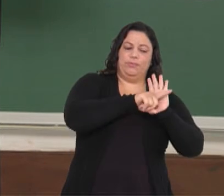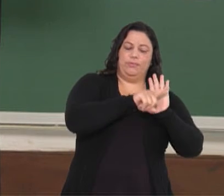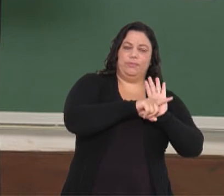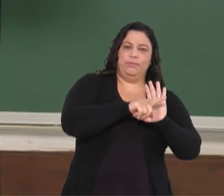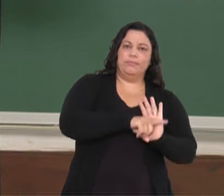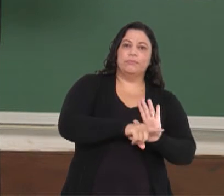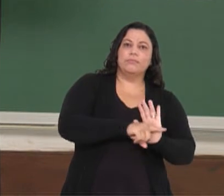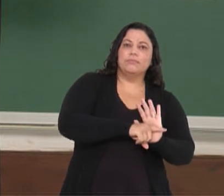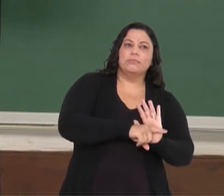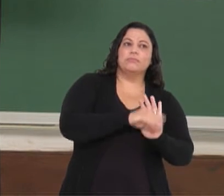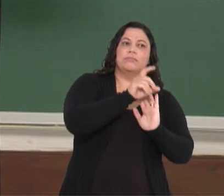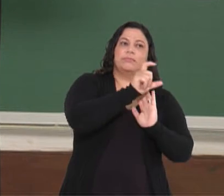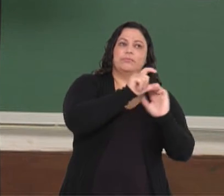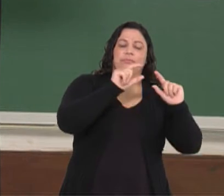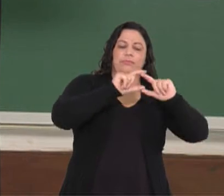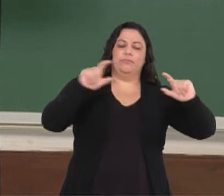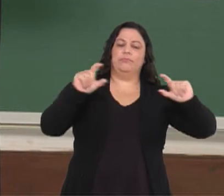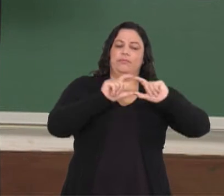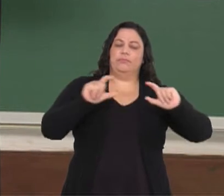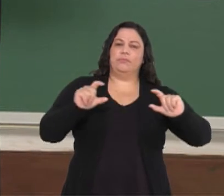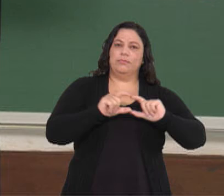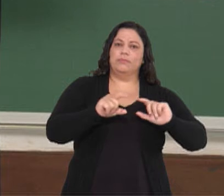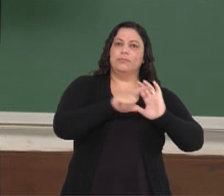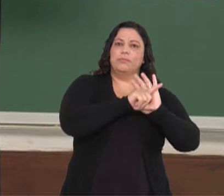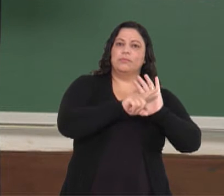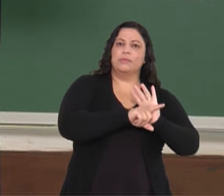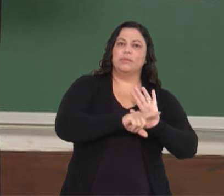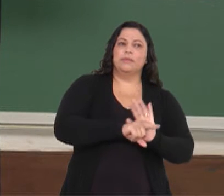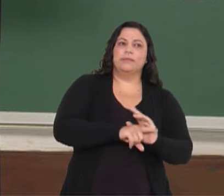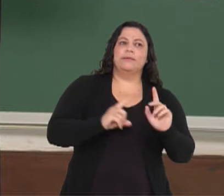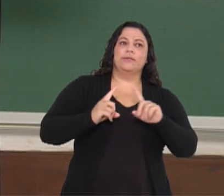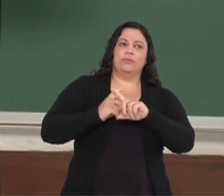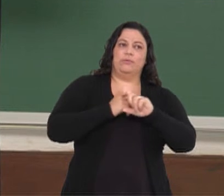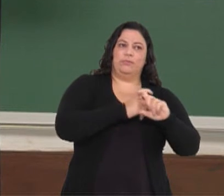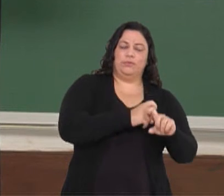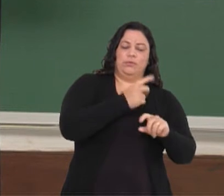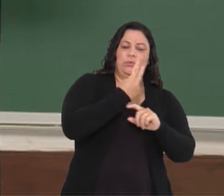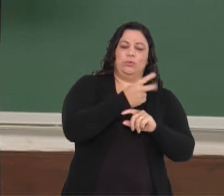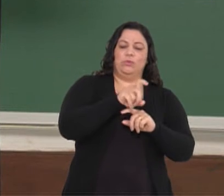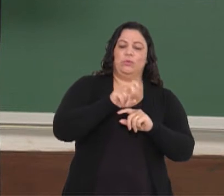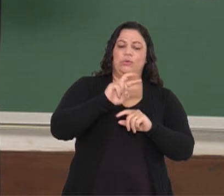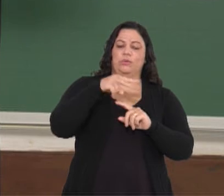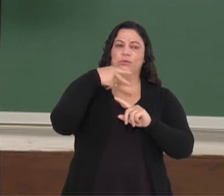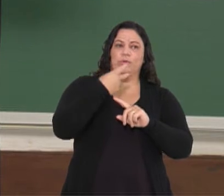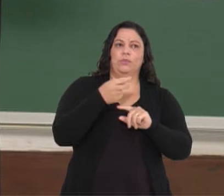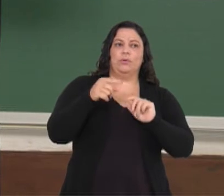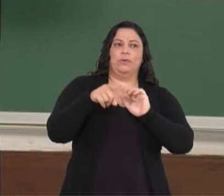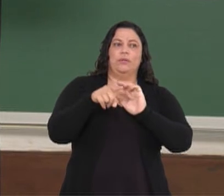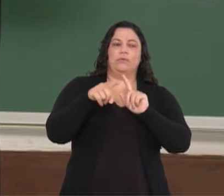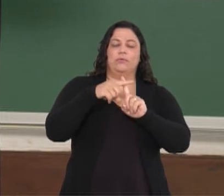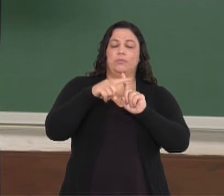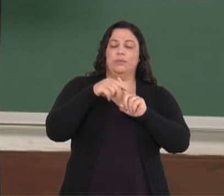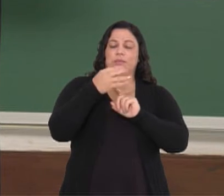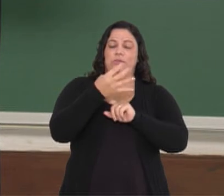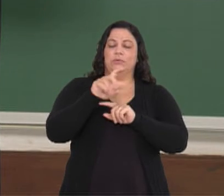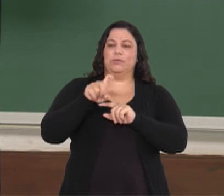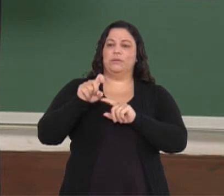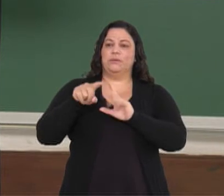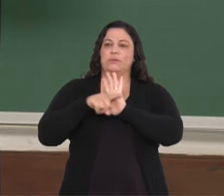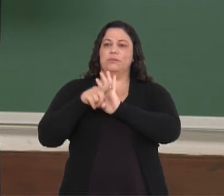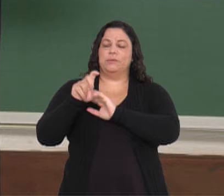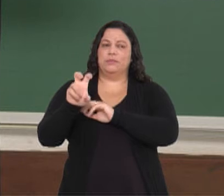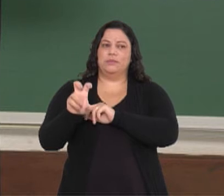subtração, alinhando 1 a 1, sobra um polinômio, 2x² mais 4x menos 5. Novo